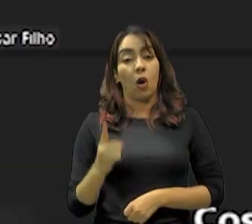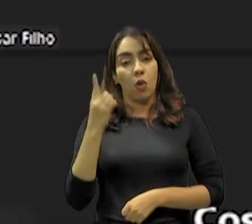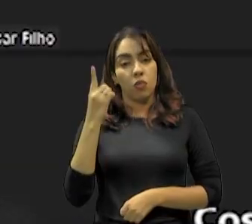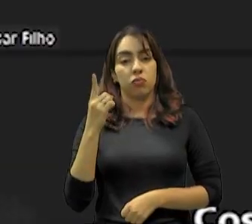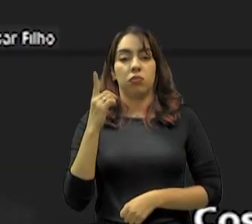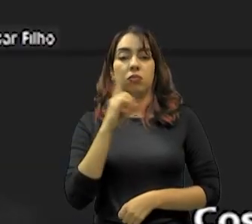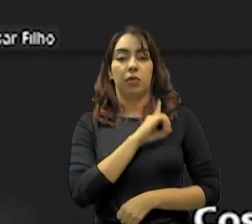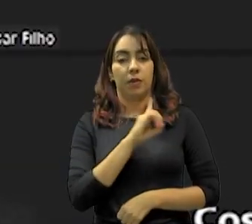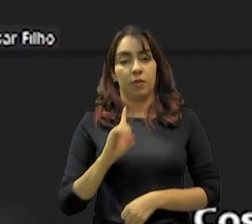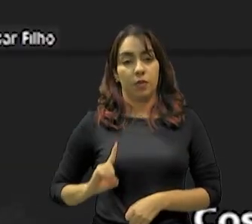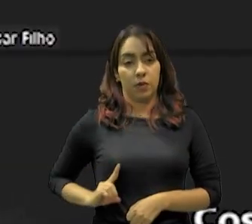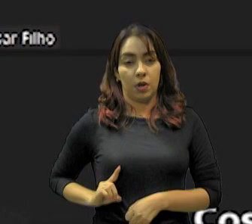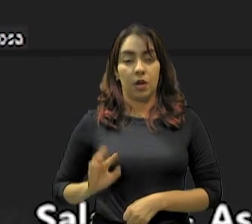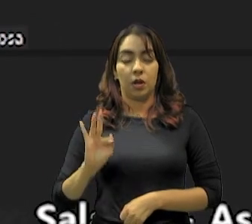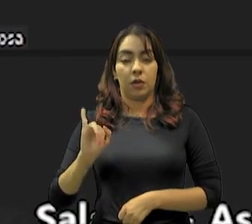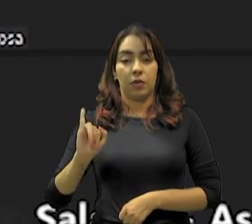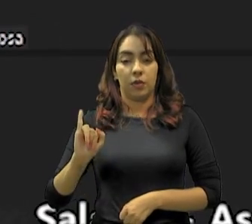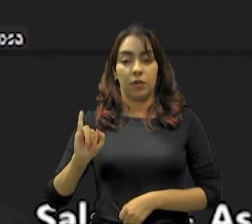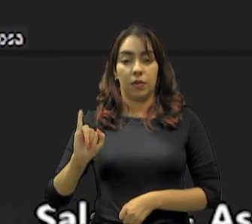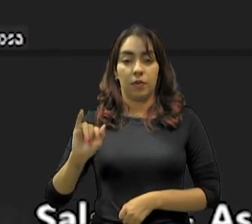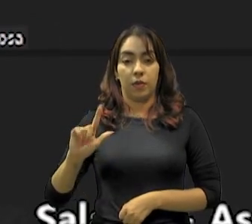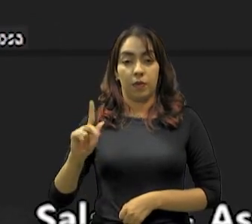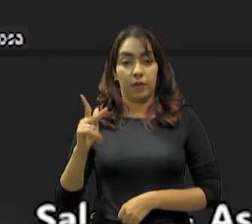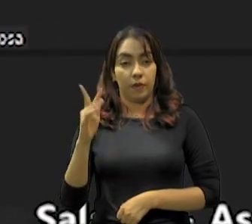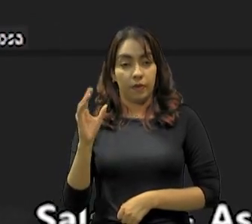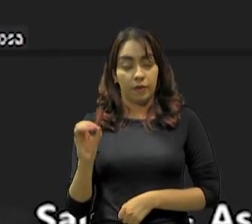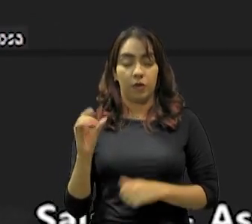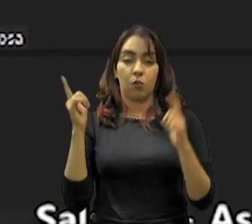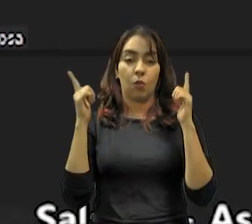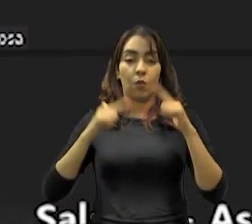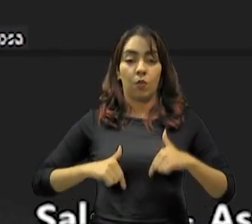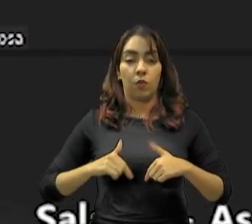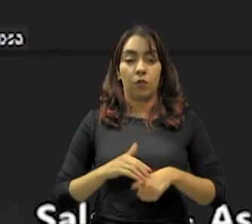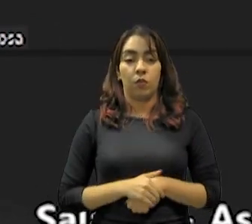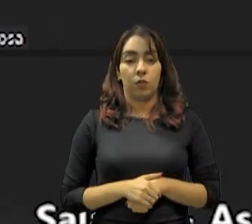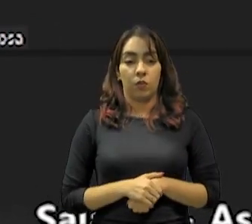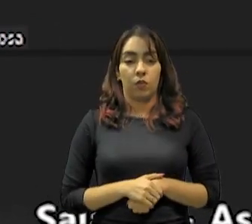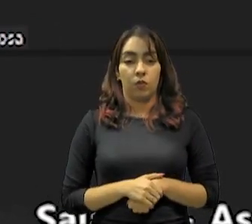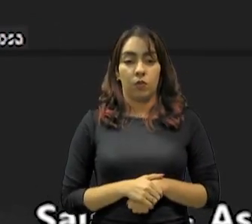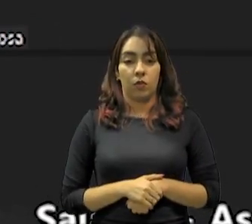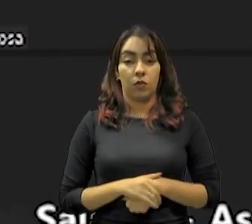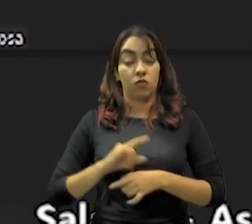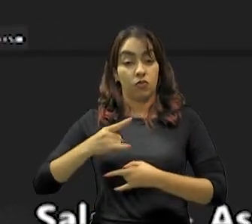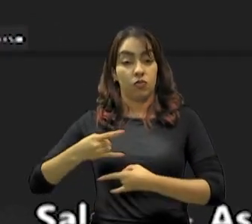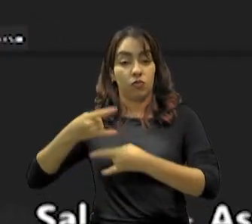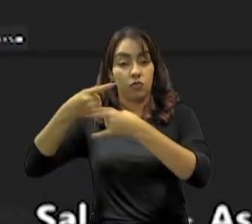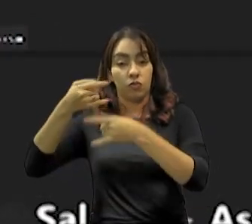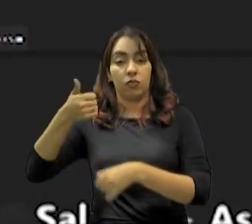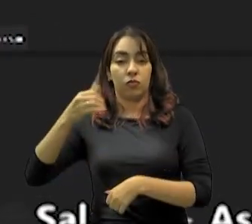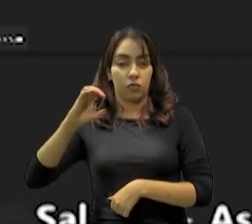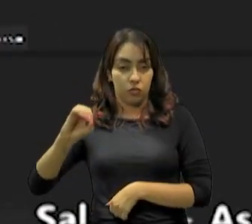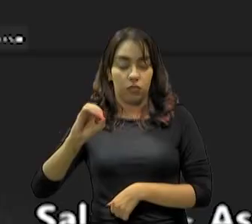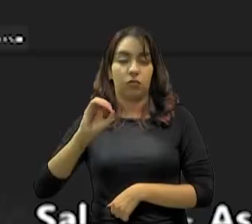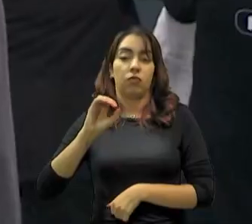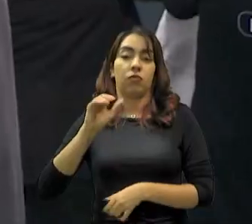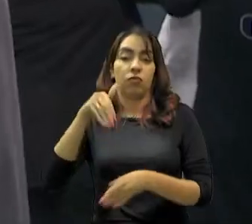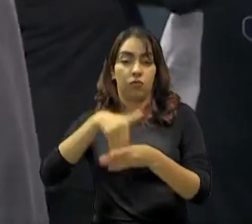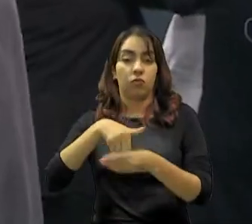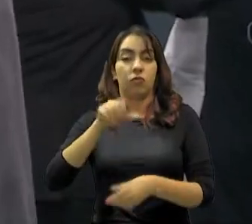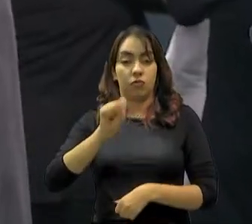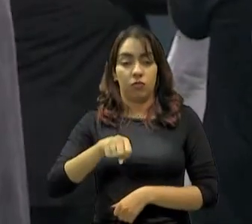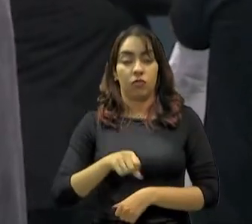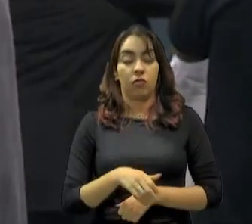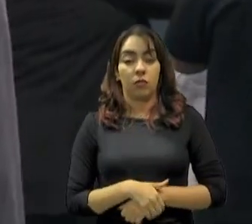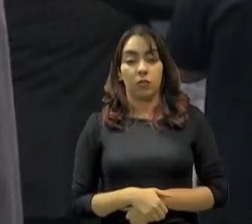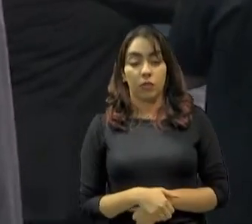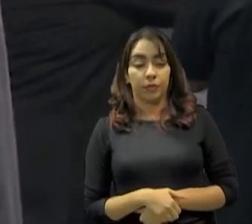votar. Já na plataforma, os 10 deputados que participaram da votação, todos foram favoráveis ao veto parcial. O diretor